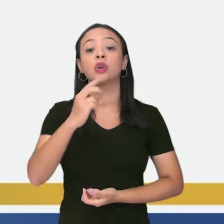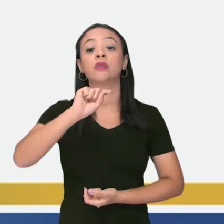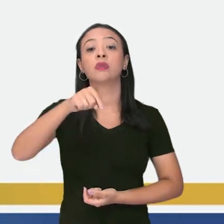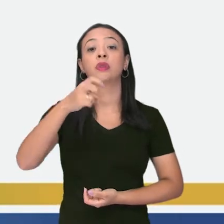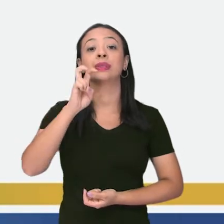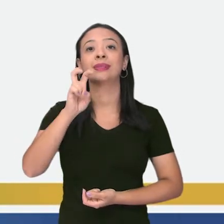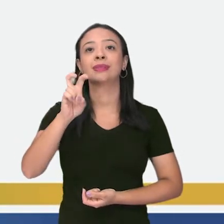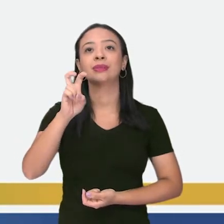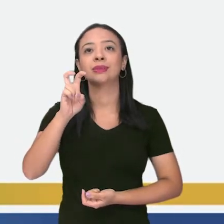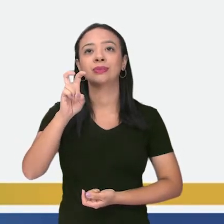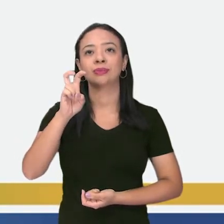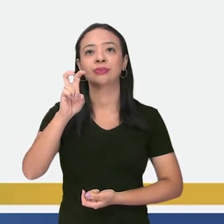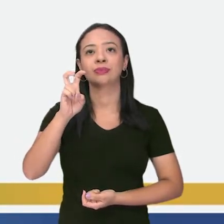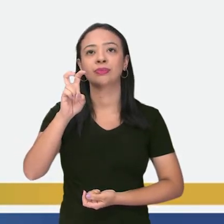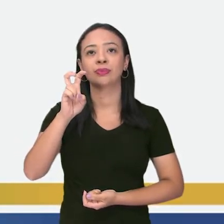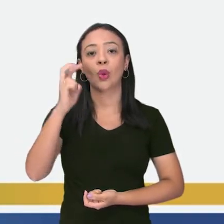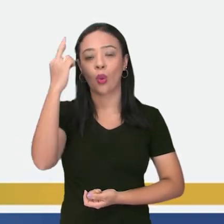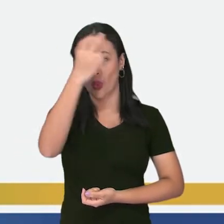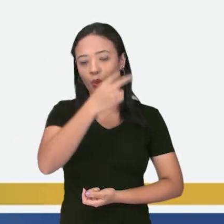2,5,